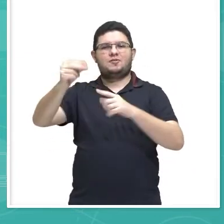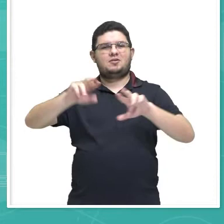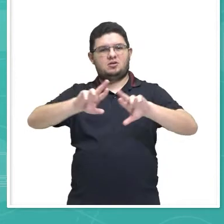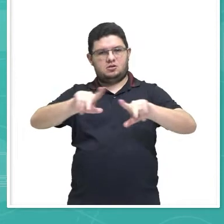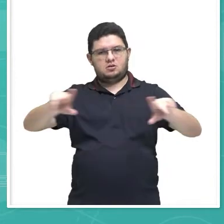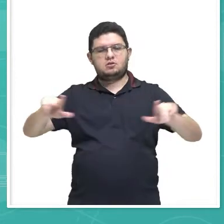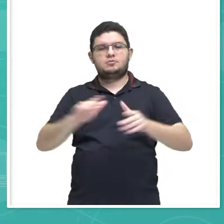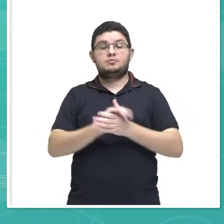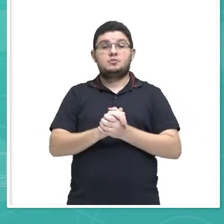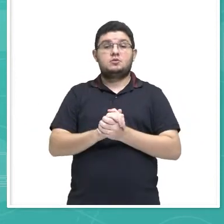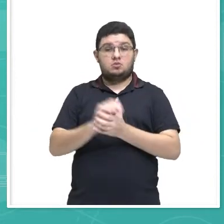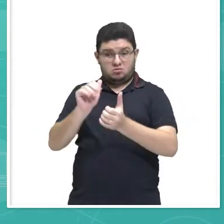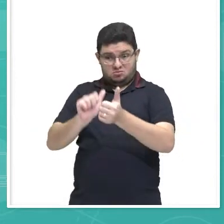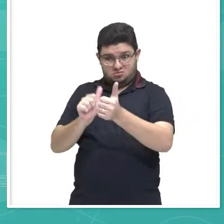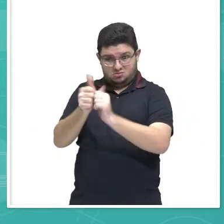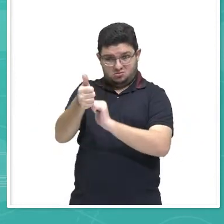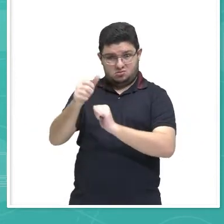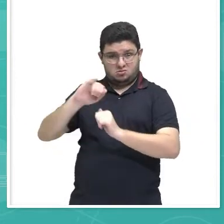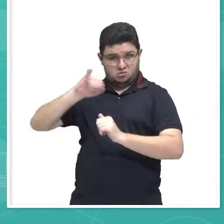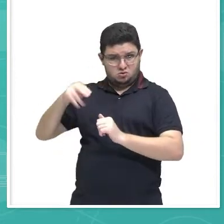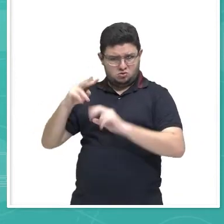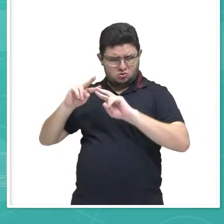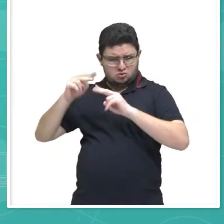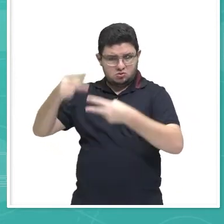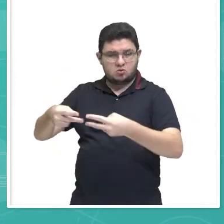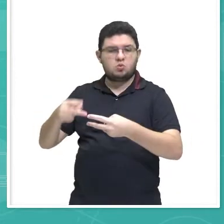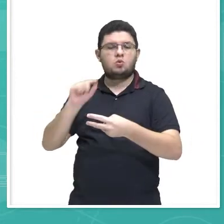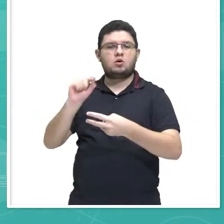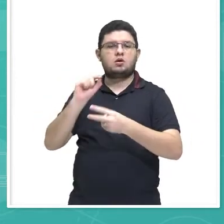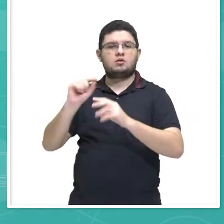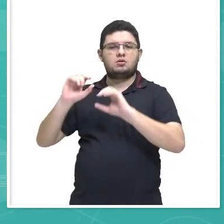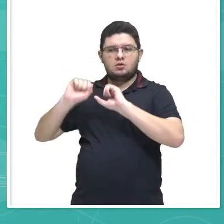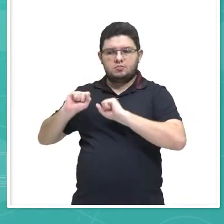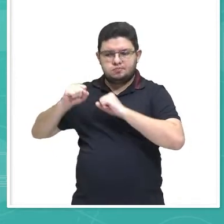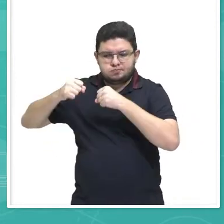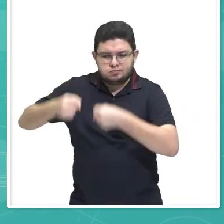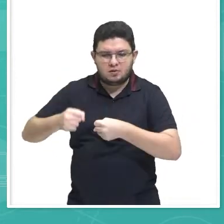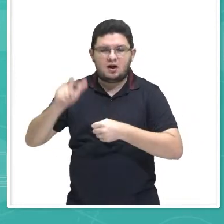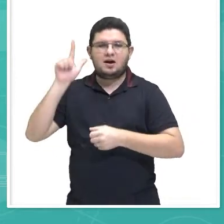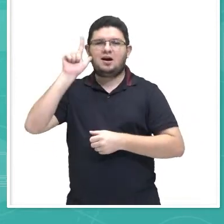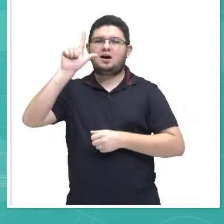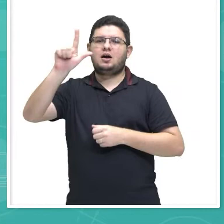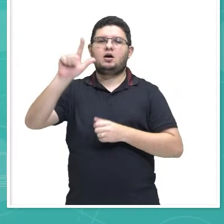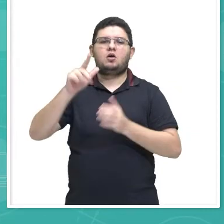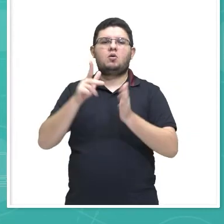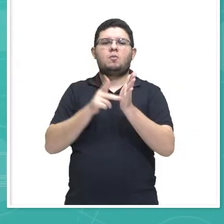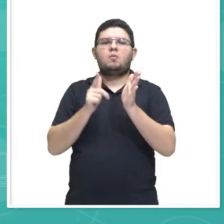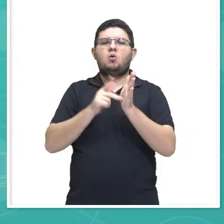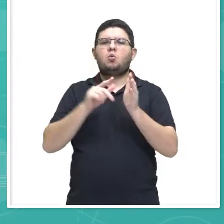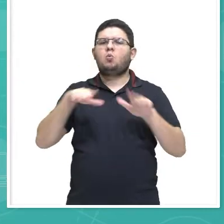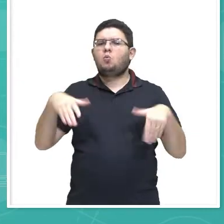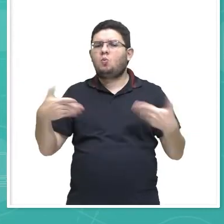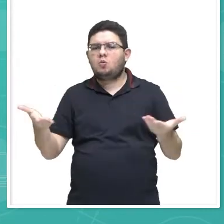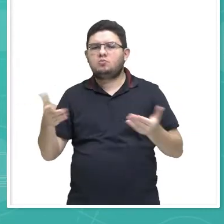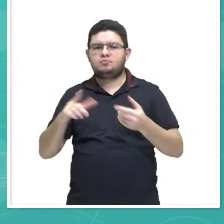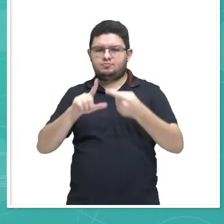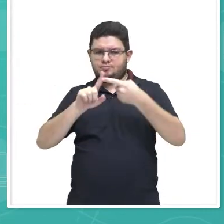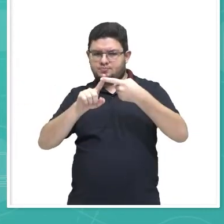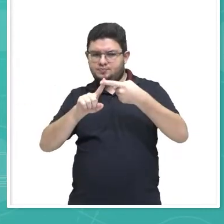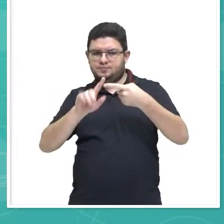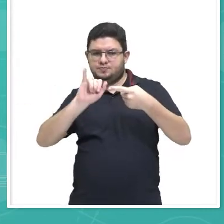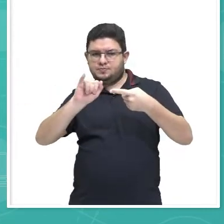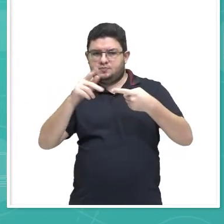esporte, o objetivo do judô é ganhar a luta valendo-se dos seguintes pontos. Ippon, que é